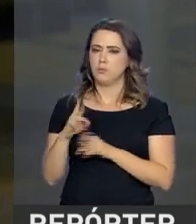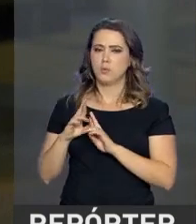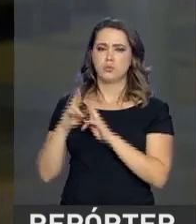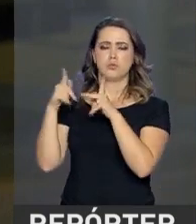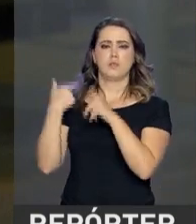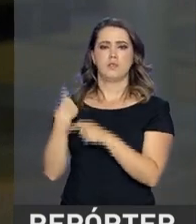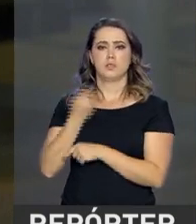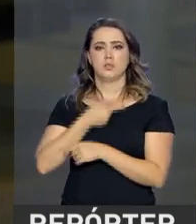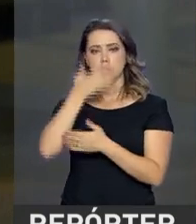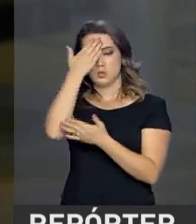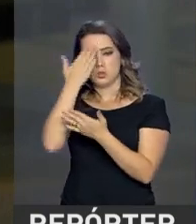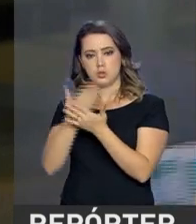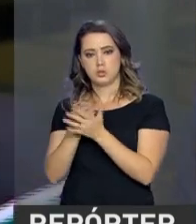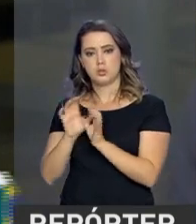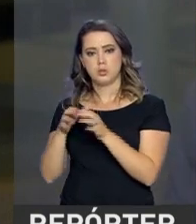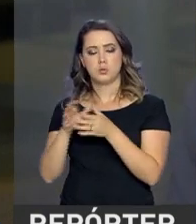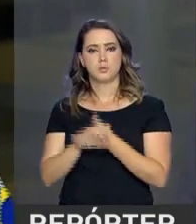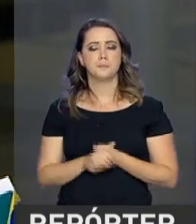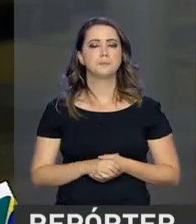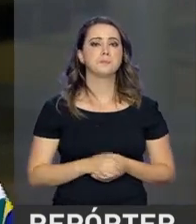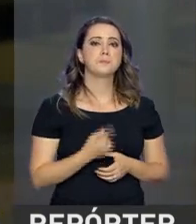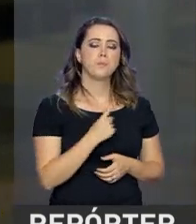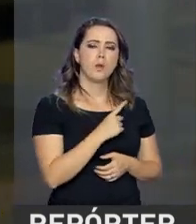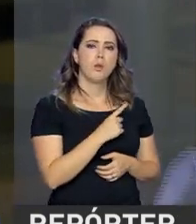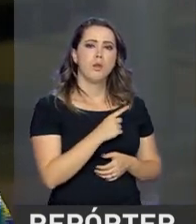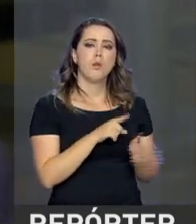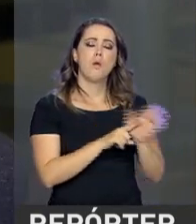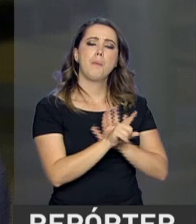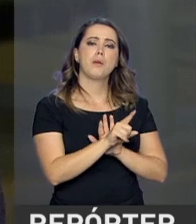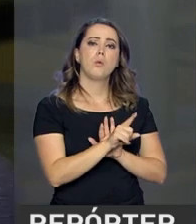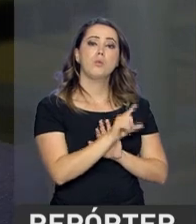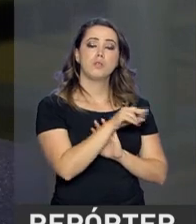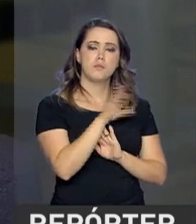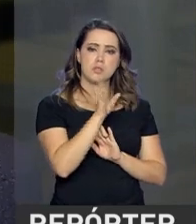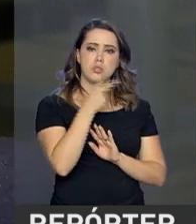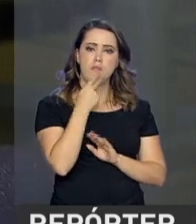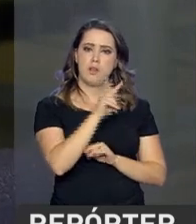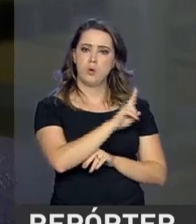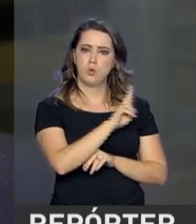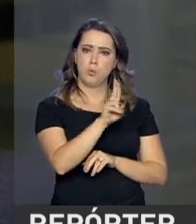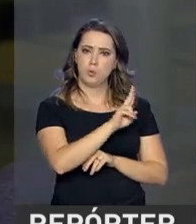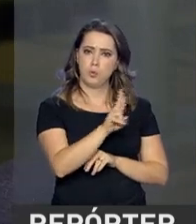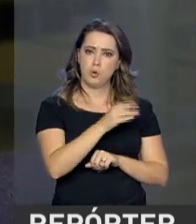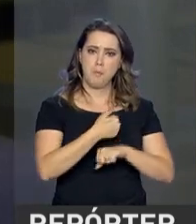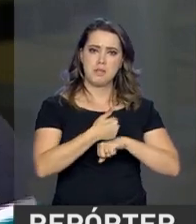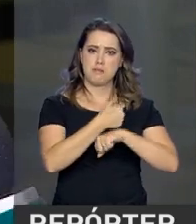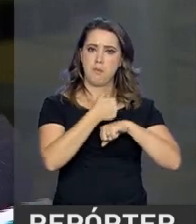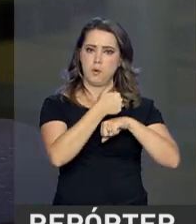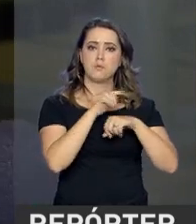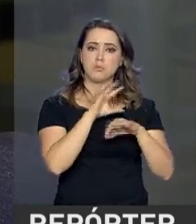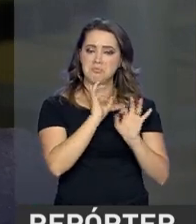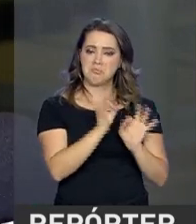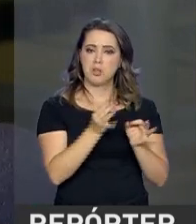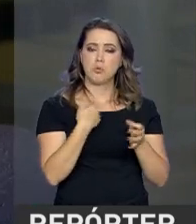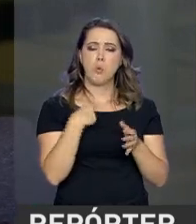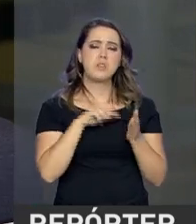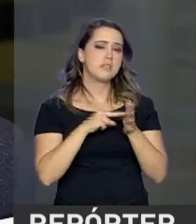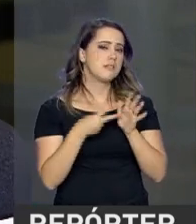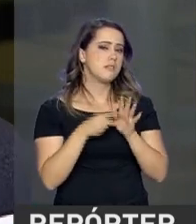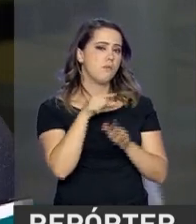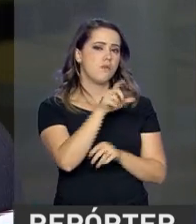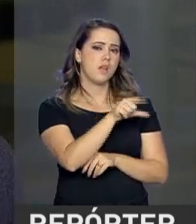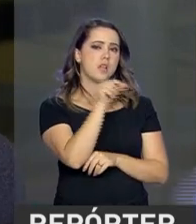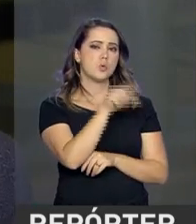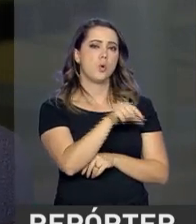credibilidade do setor mineral brasileiro o senhor falou já sobre esses nomes são nomes é técnicos cinco nomes que representa essas